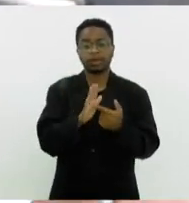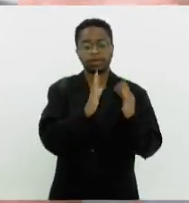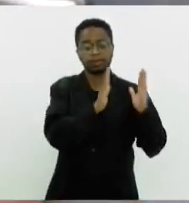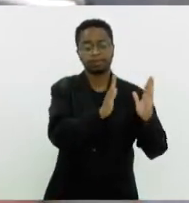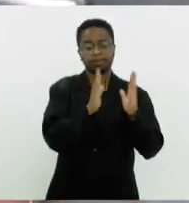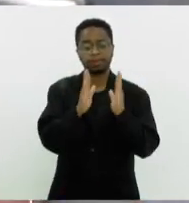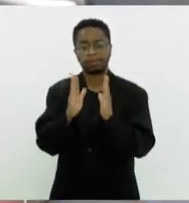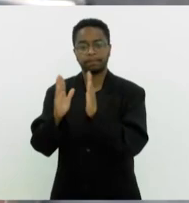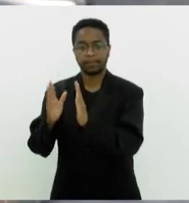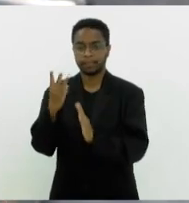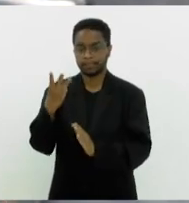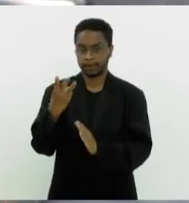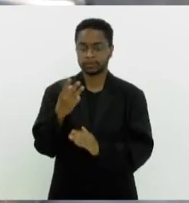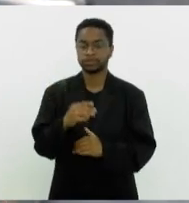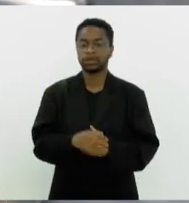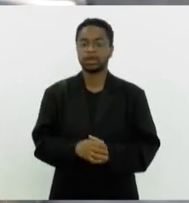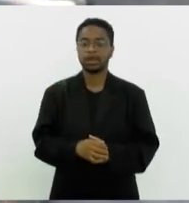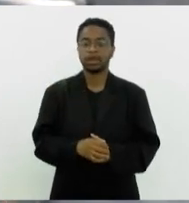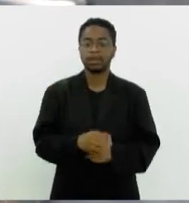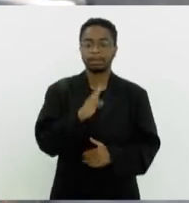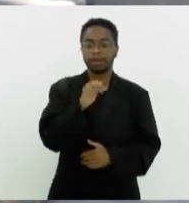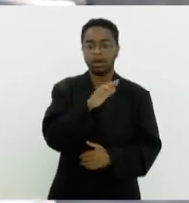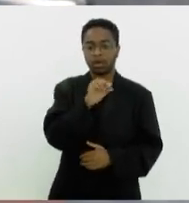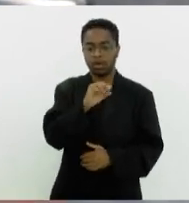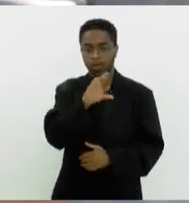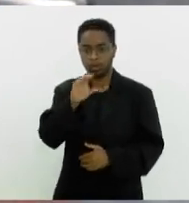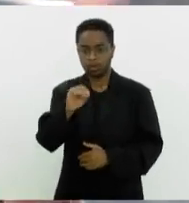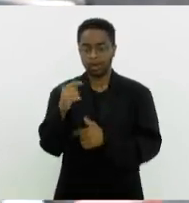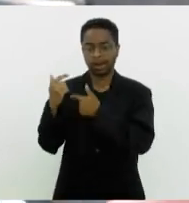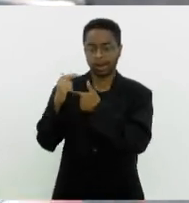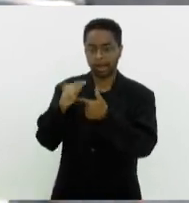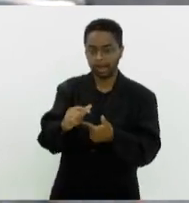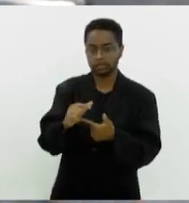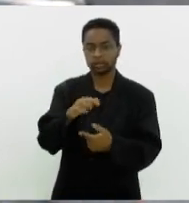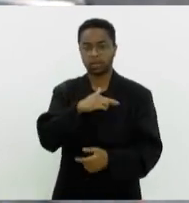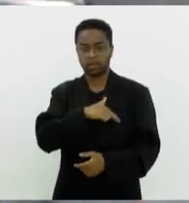período barroco, o período clássico e o período romântico. Tudo isso com muita